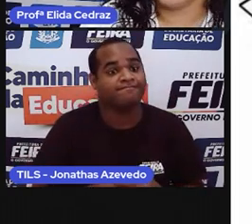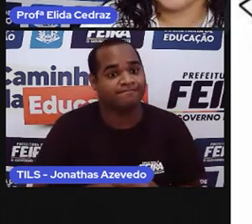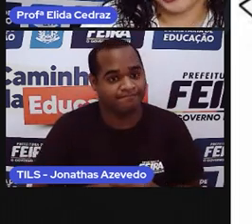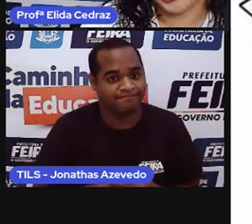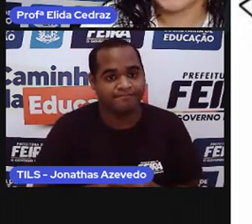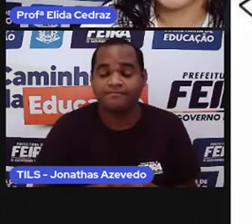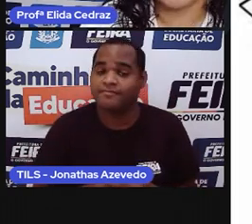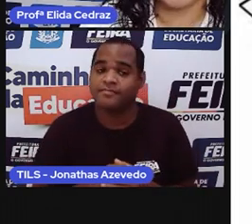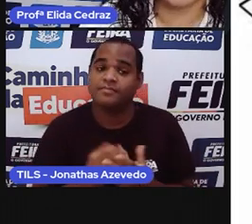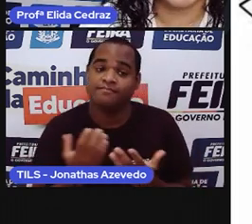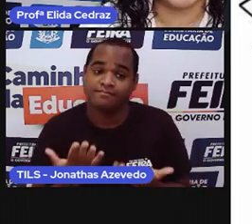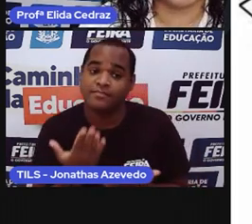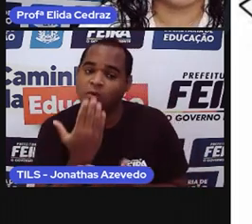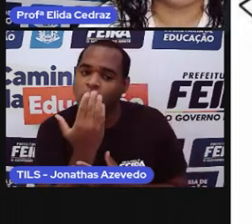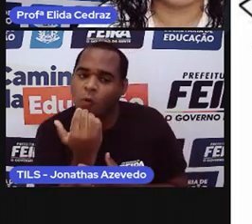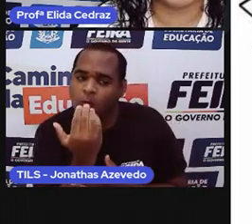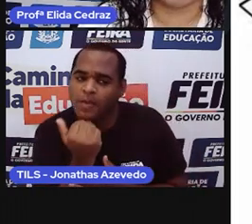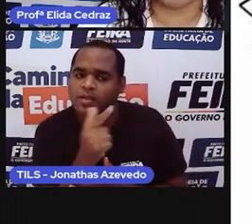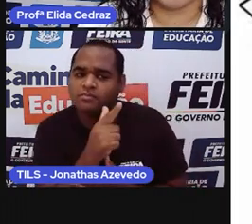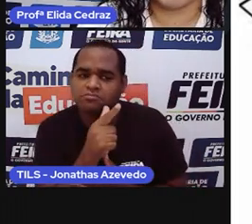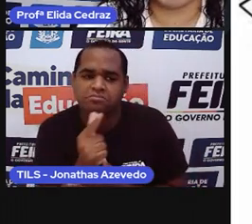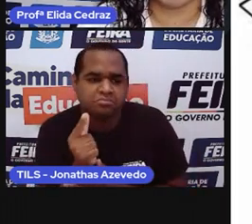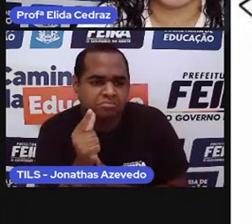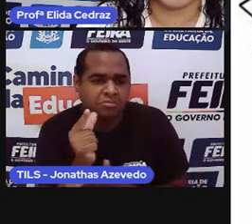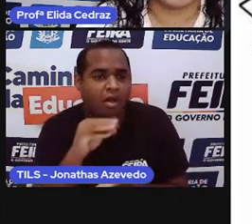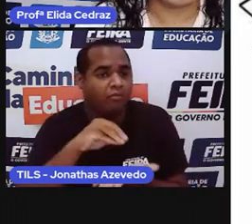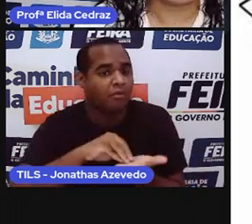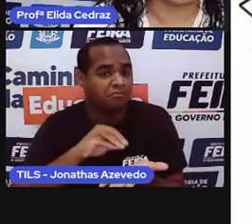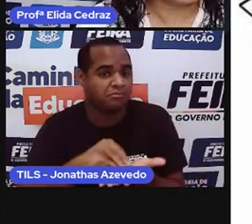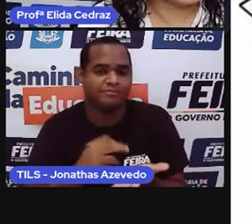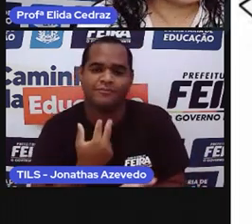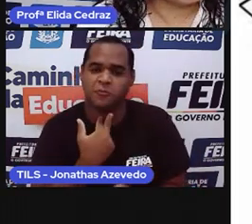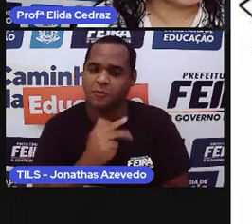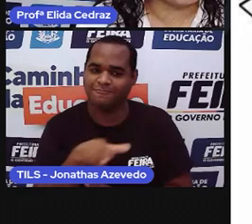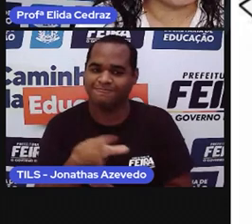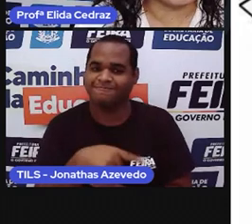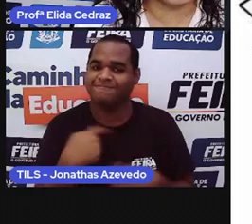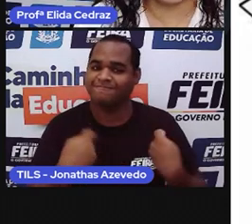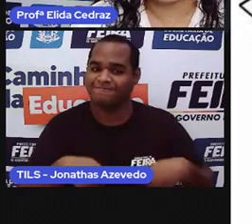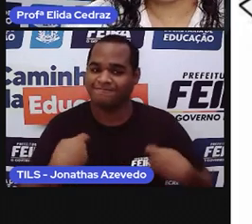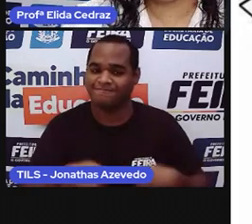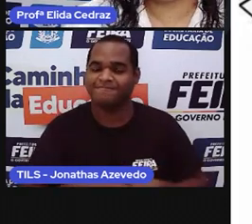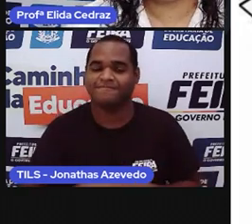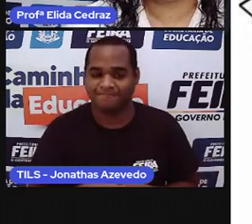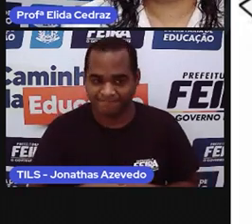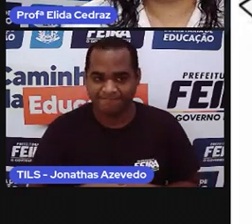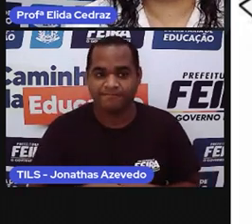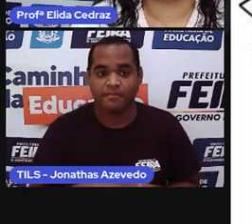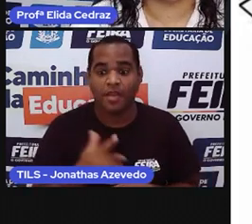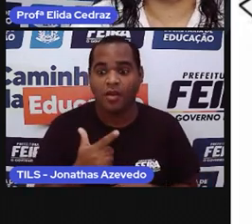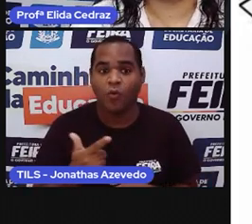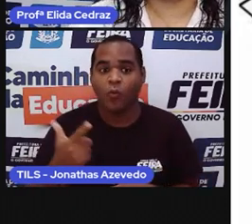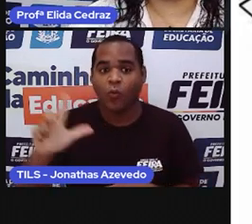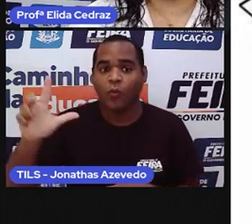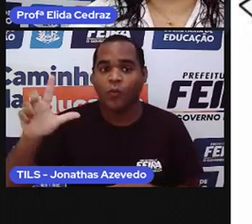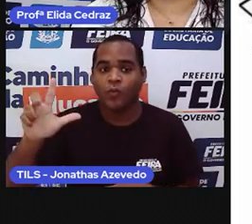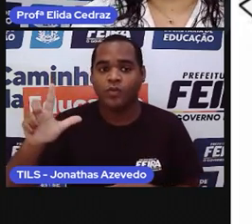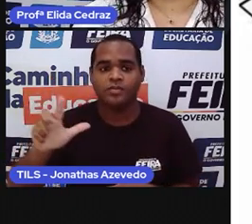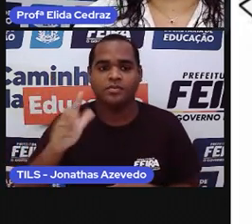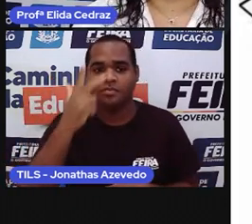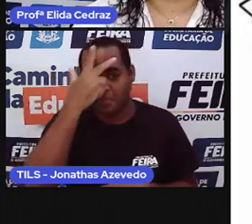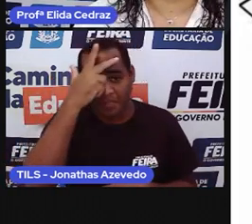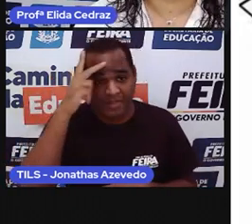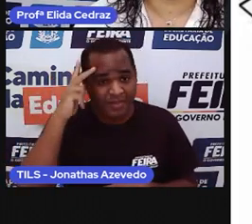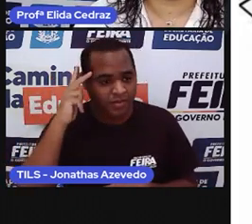A comidinha, o lanchinho realmente não pode faltar. Mas tem uma coisa que, se não tiver, fica